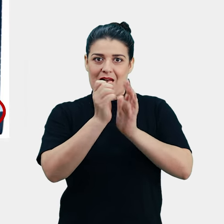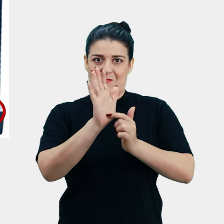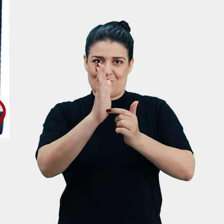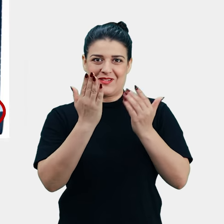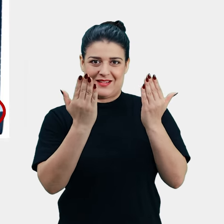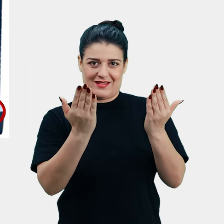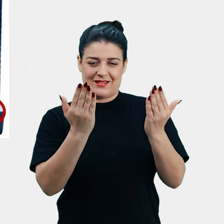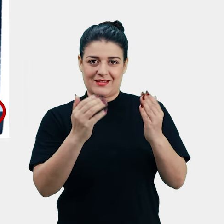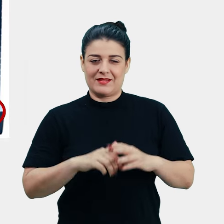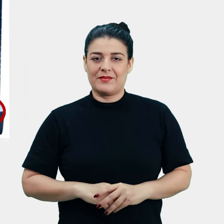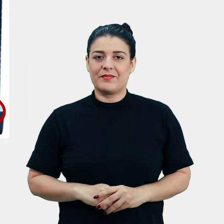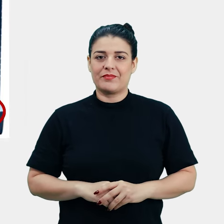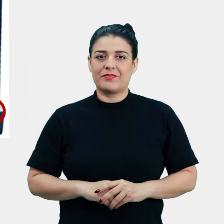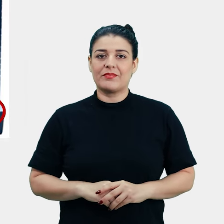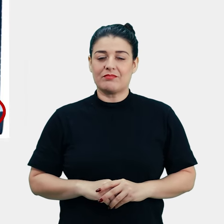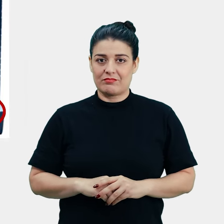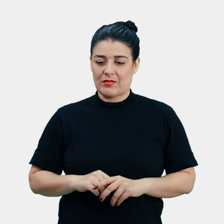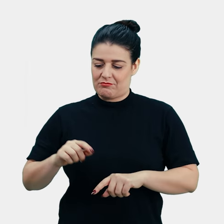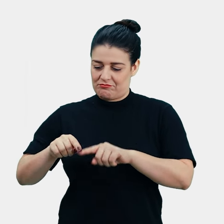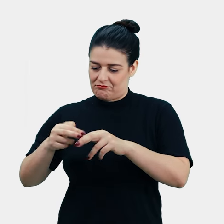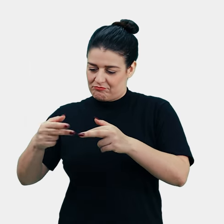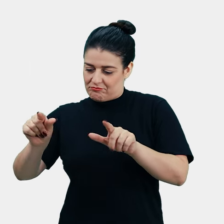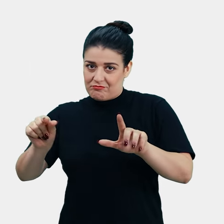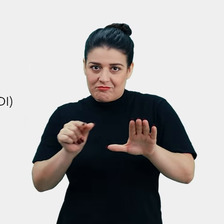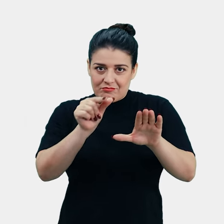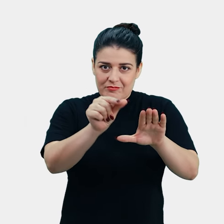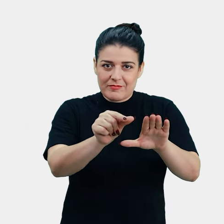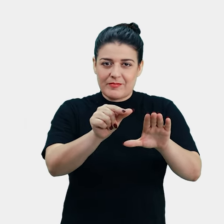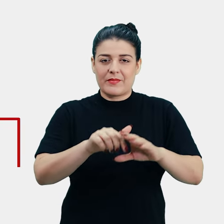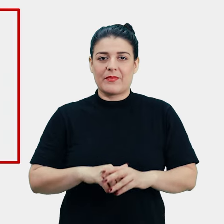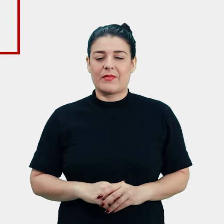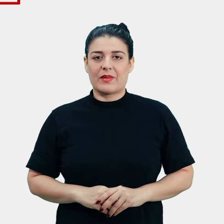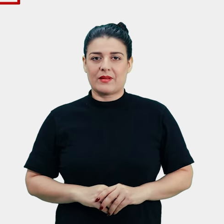onde nós inserimos ali a amostra.